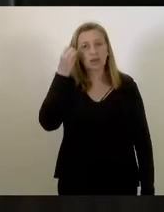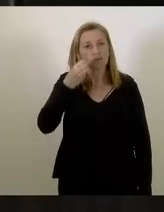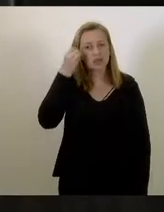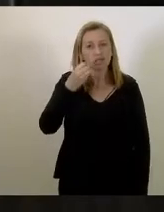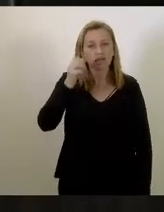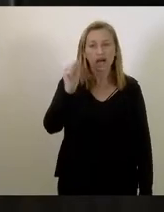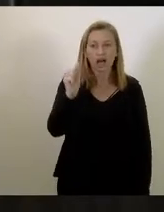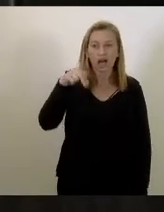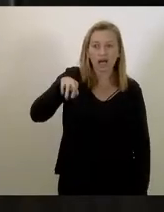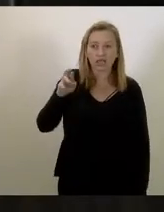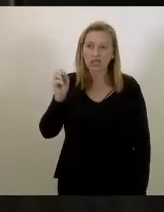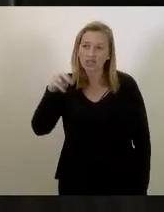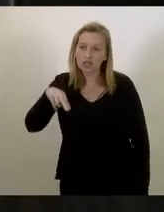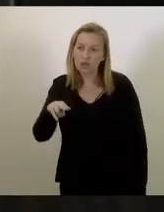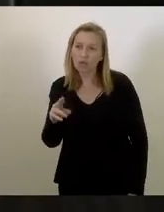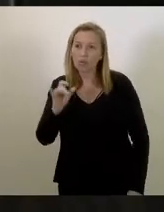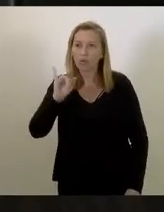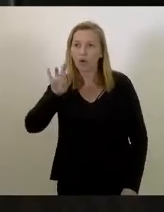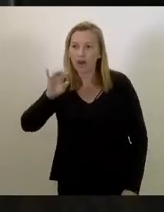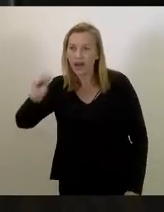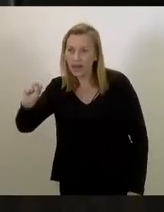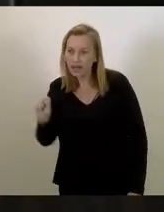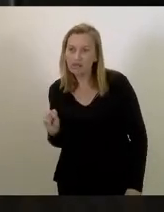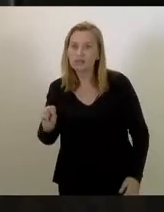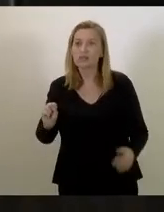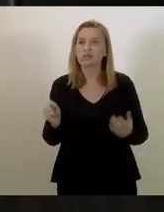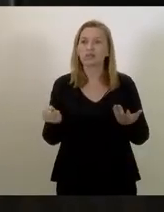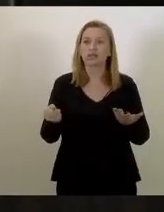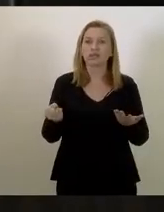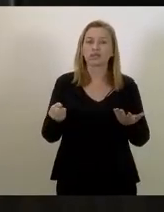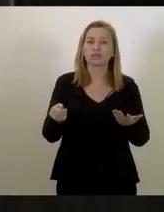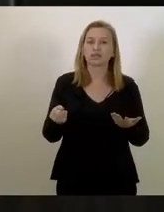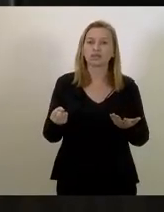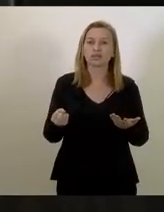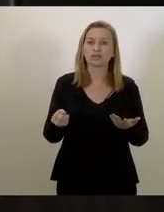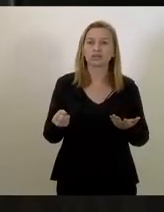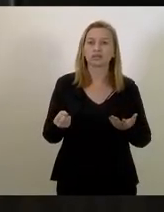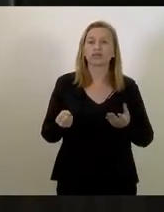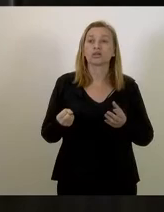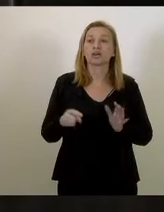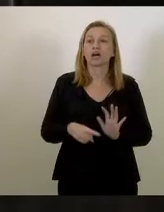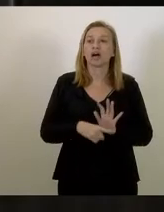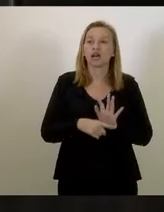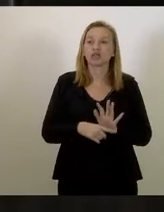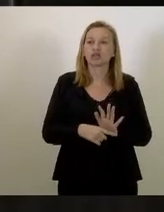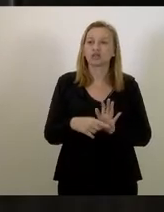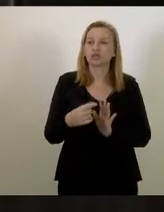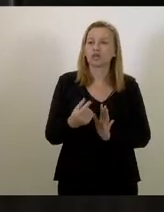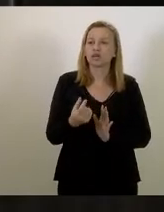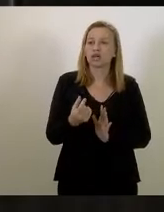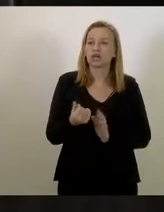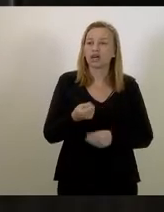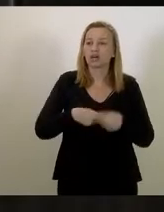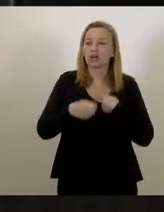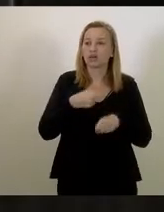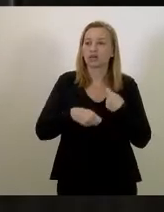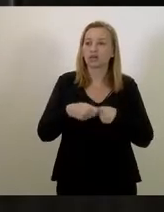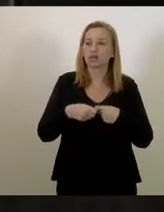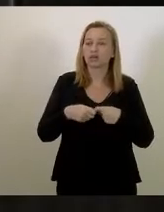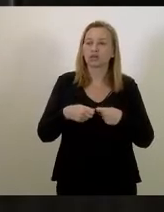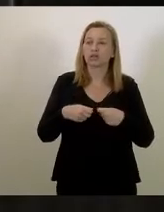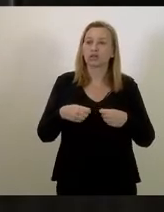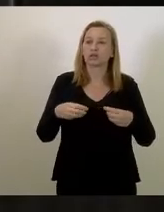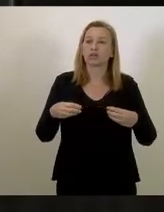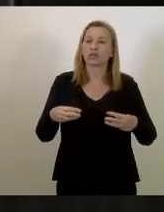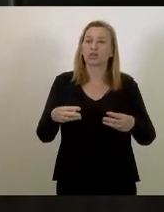Anderson Moraes que dispõe medidas complementares para recuperação econômica dos motoristas de transporte por